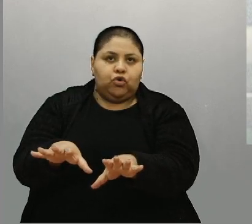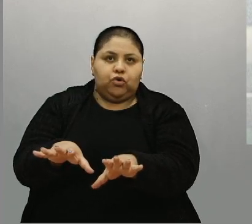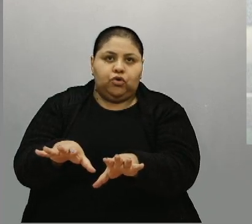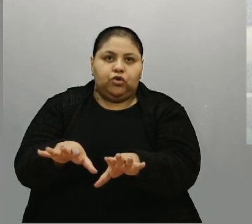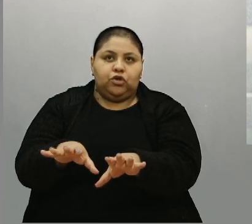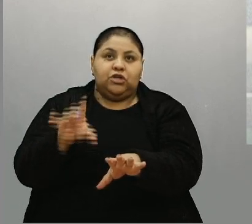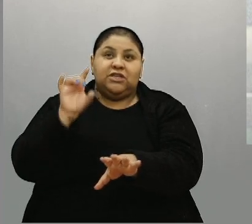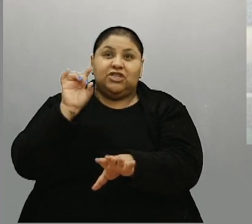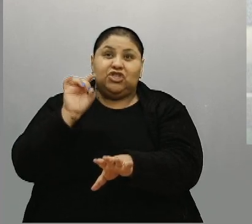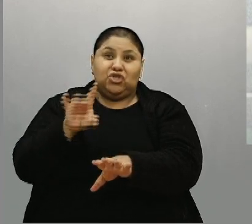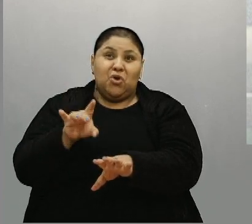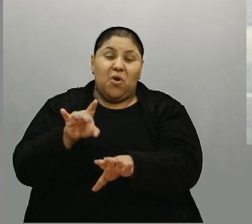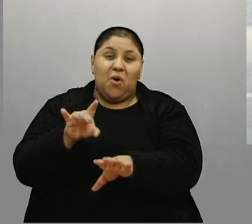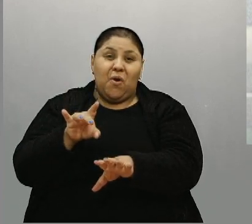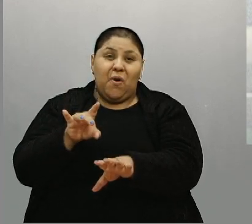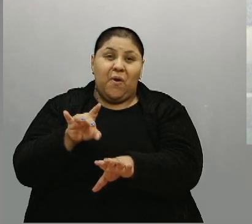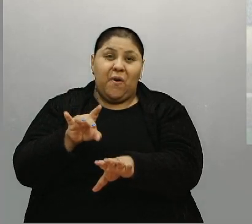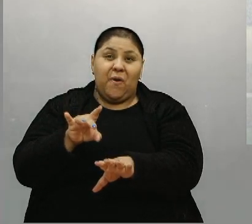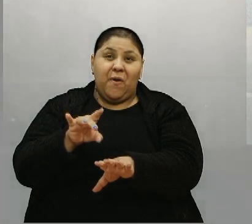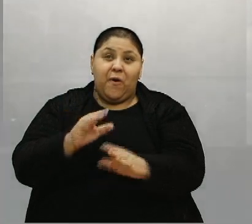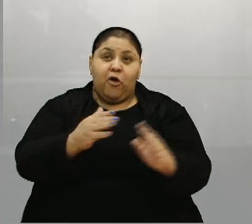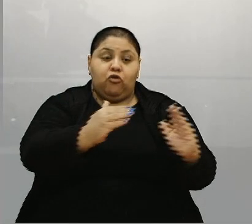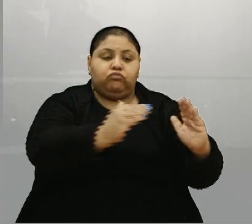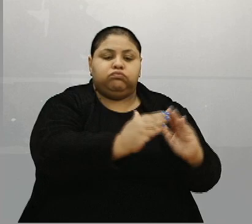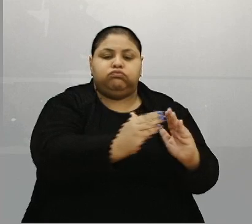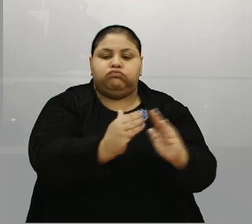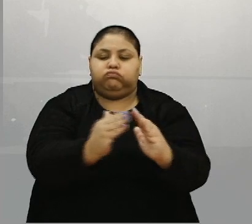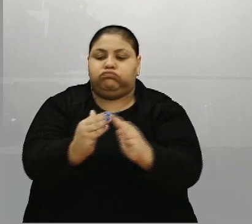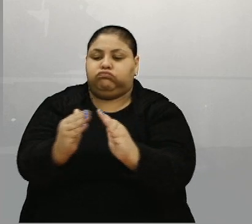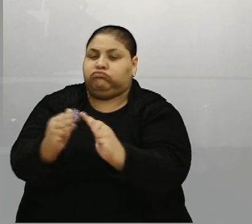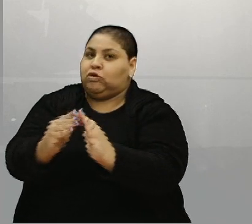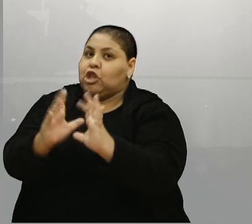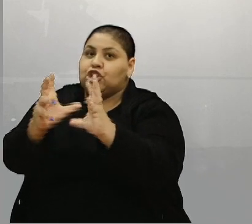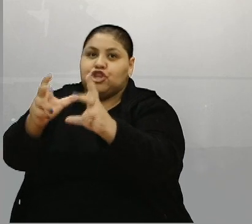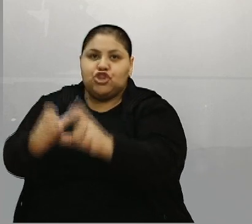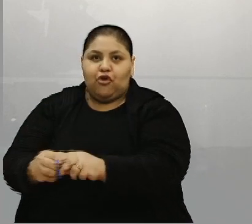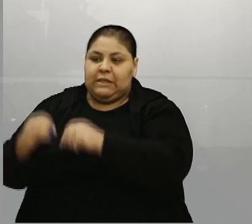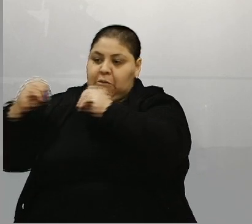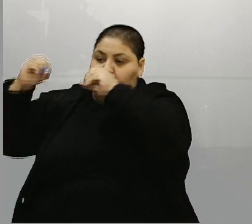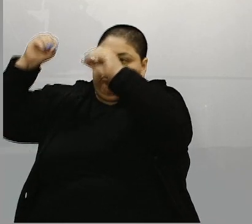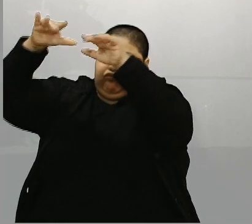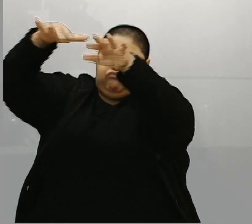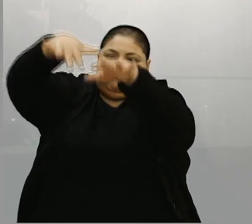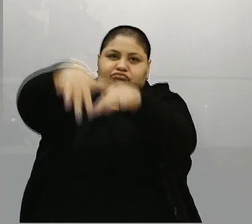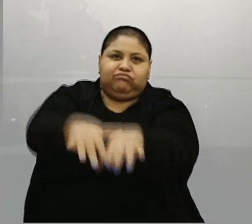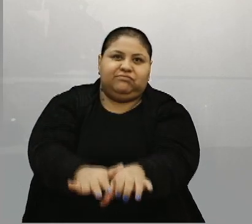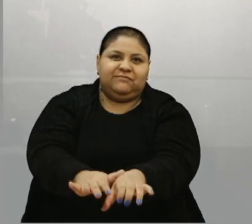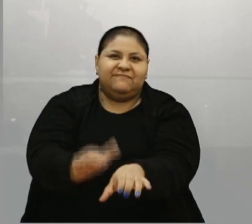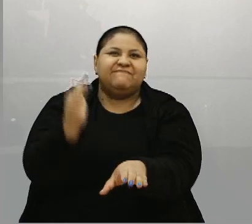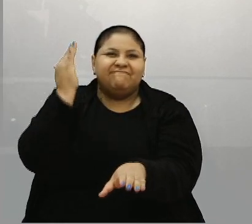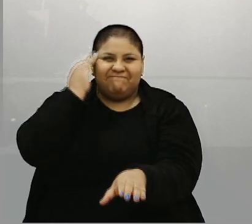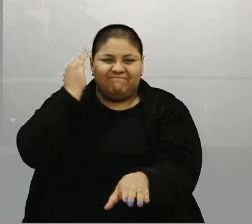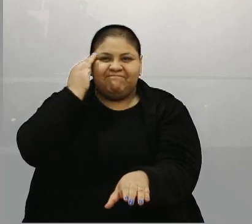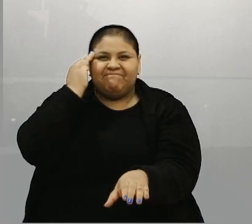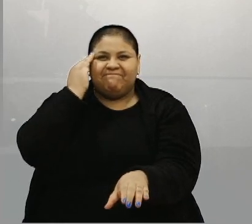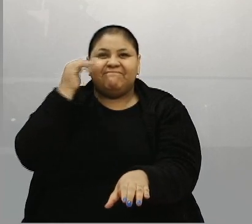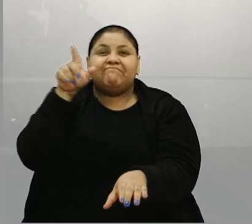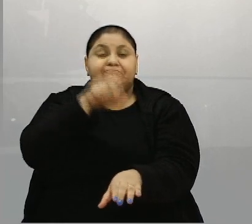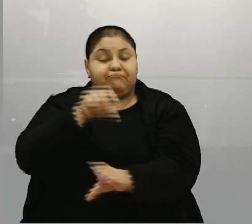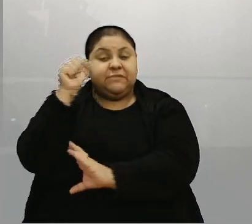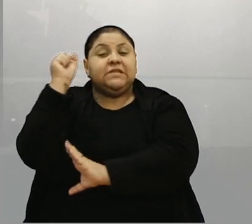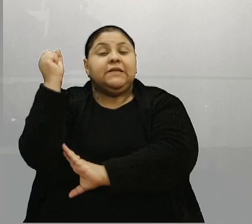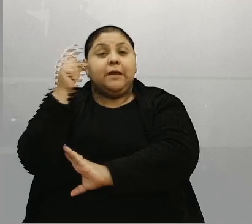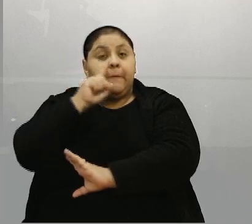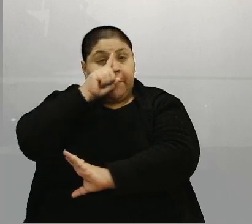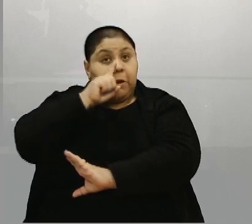irá soterrar todas as casas que tem ali naquela região. Então isso é algo muito perigoso,